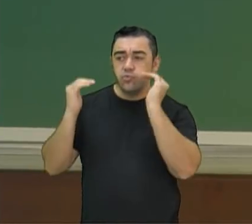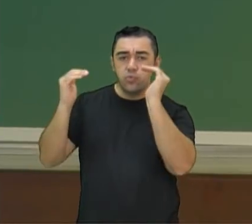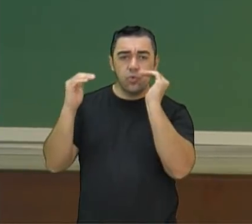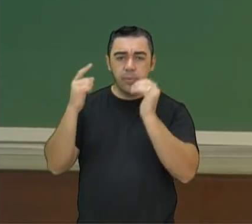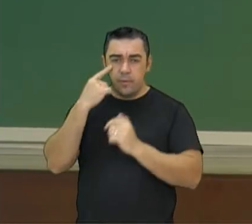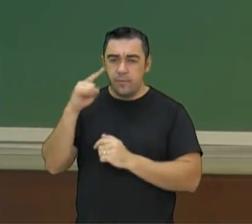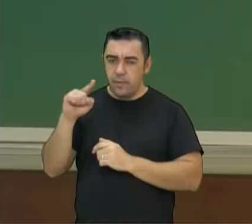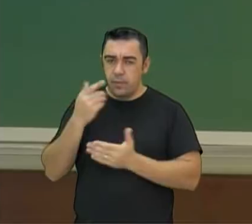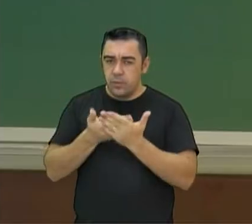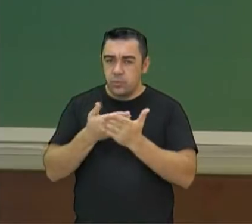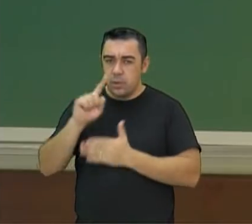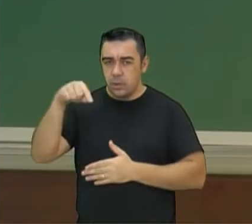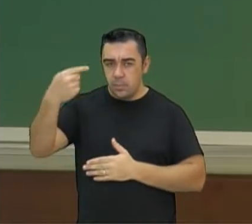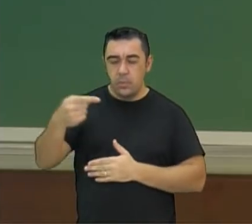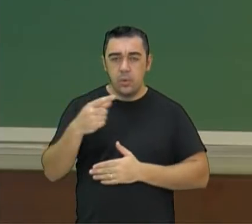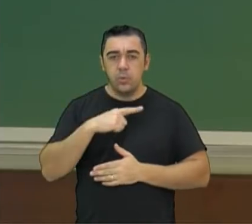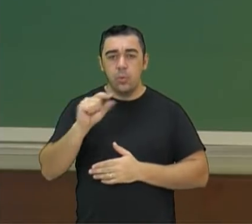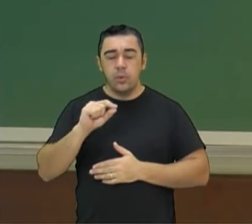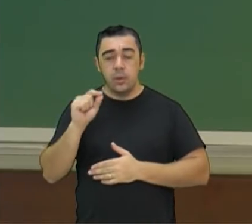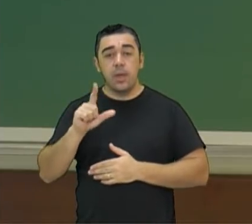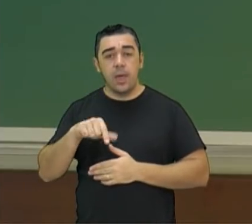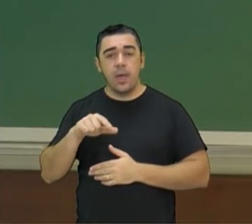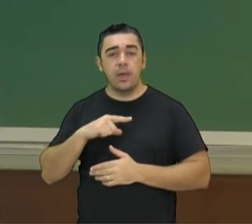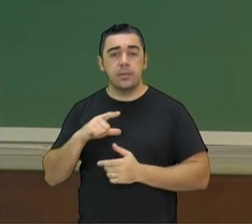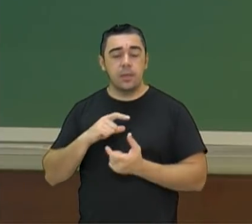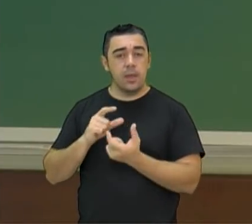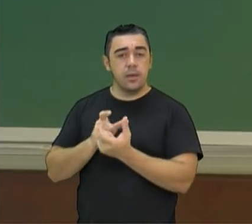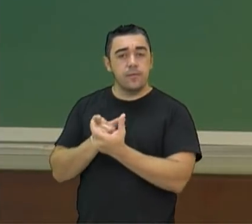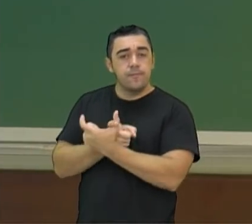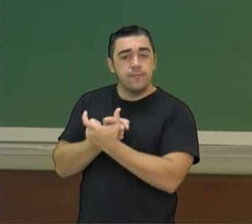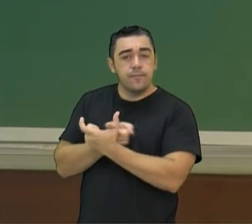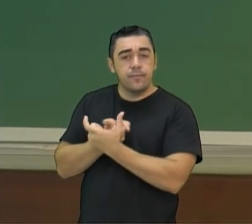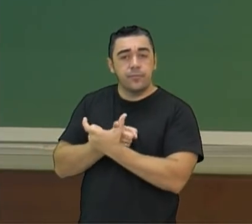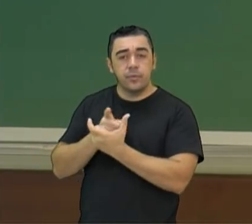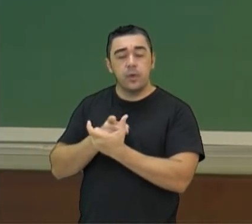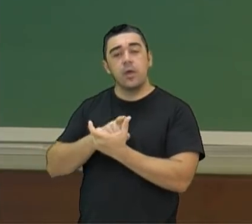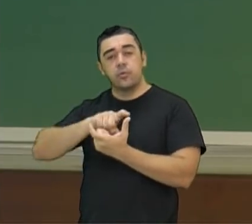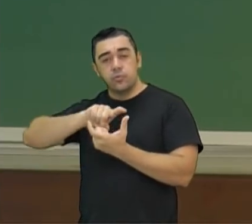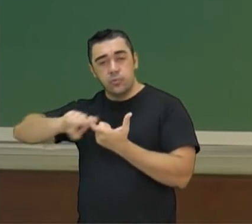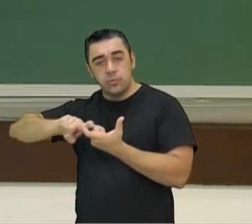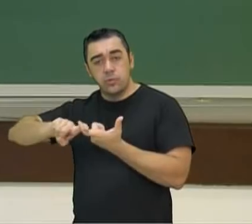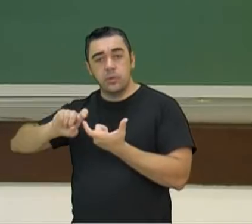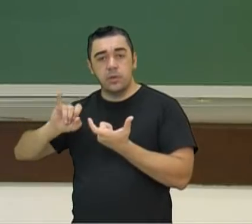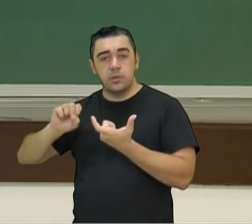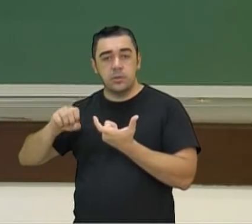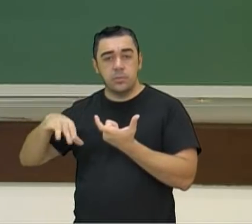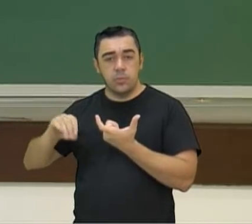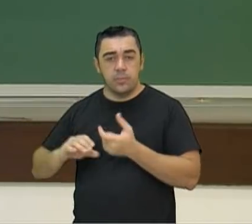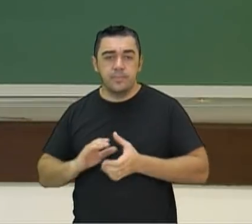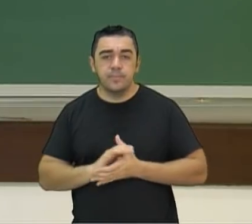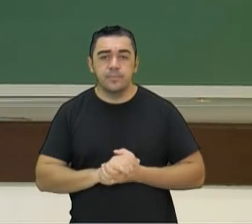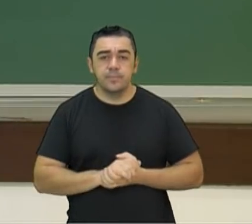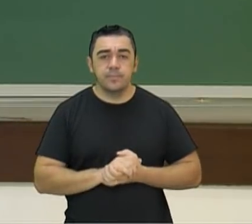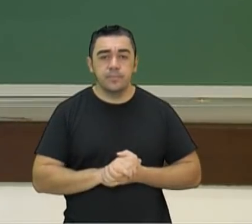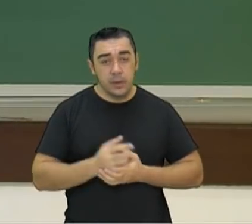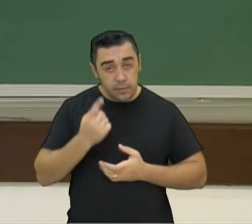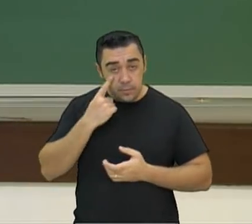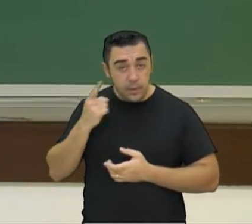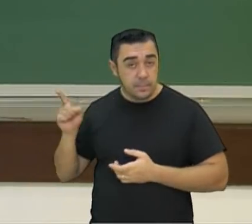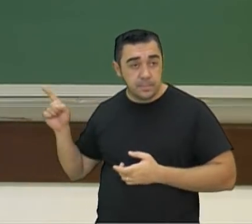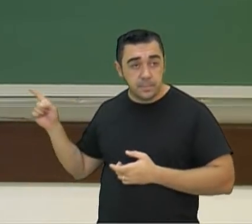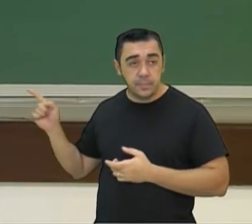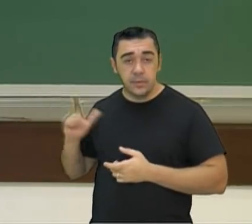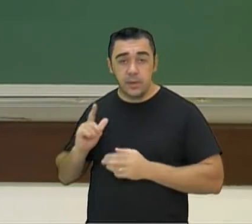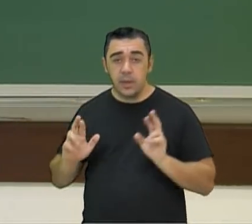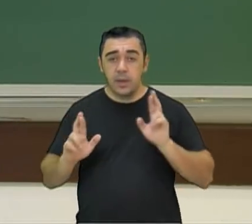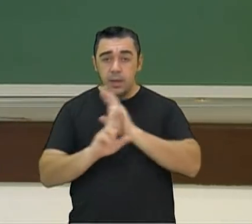vai estudar um pouquinho disso, composto por um sufixo também, né, o sufixo íssimo, ok? Então, a gente pode ter com